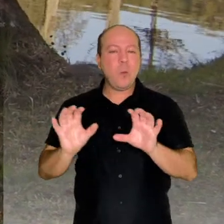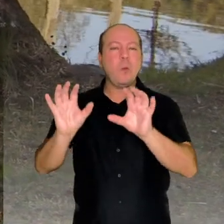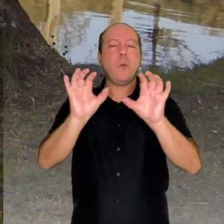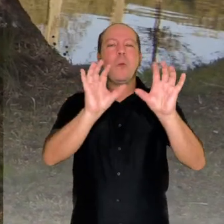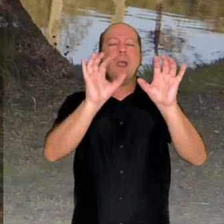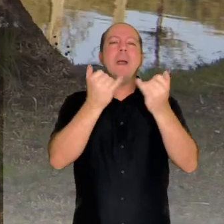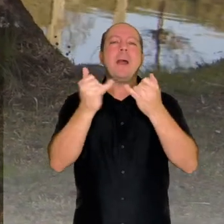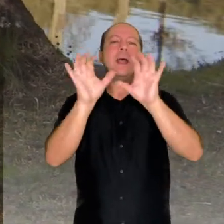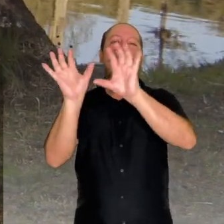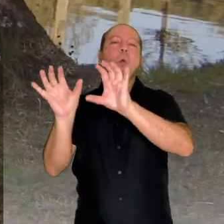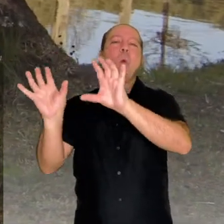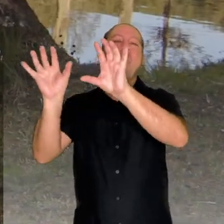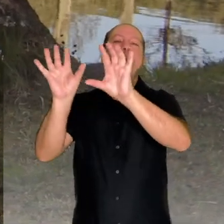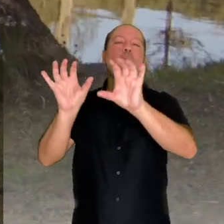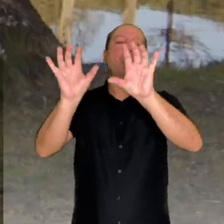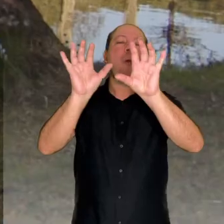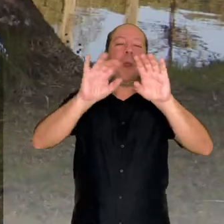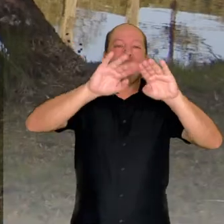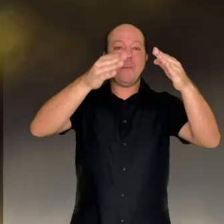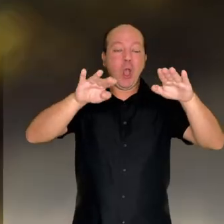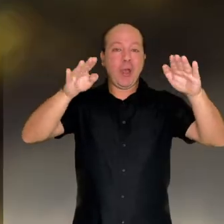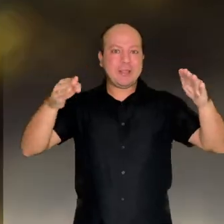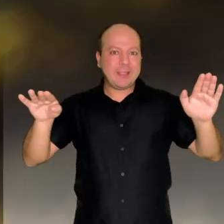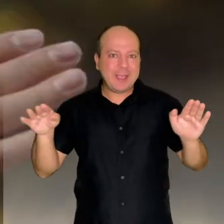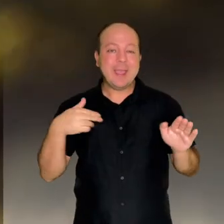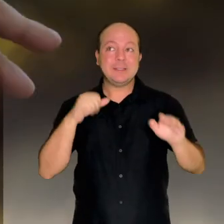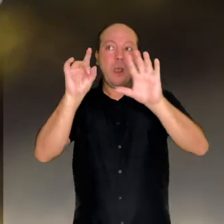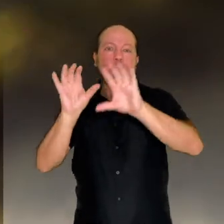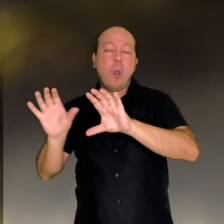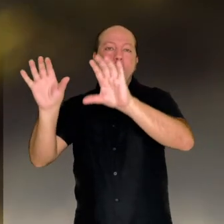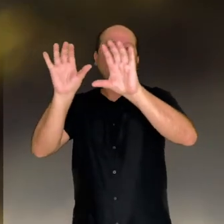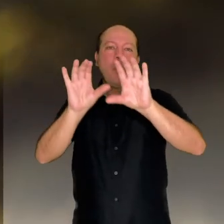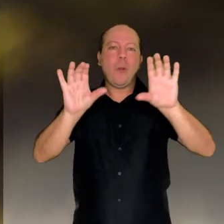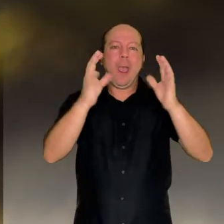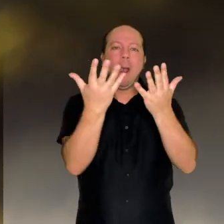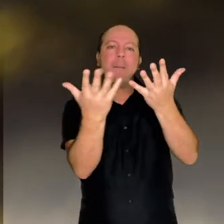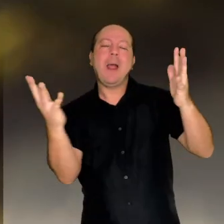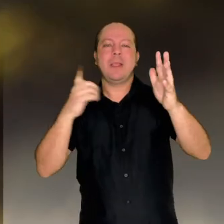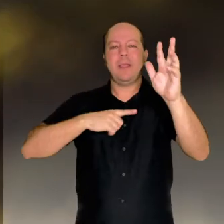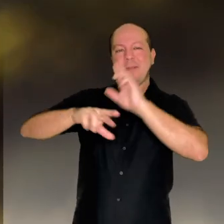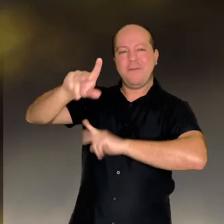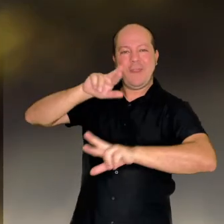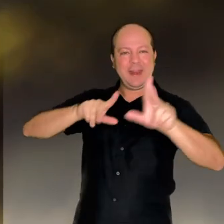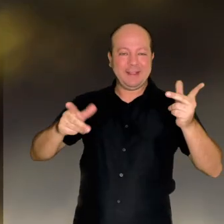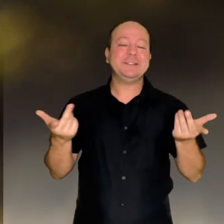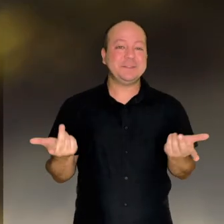da terra e ela vai caminhando pelas montanhas. Onde ela passa nas montanhas, as plantas são